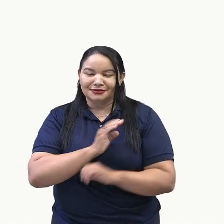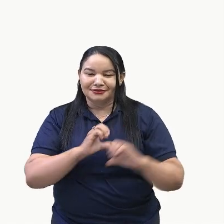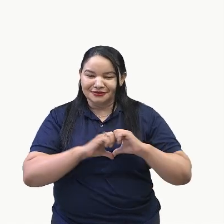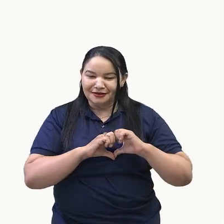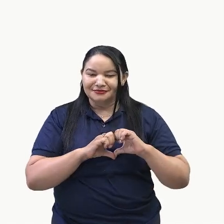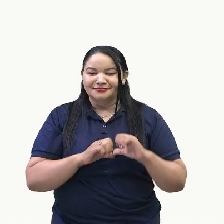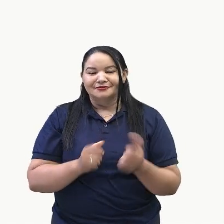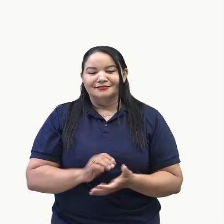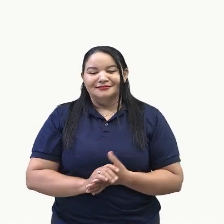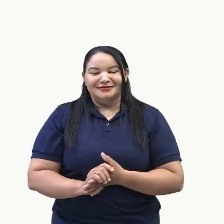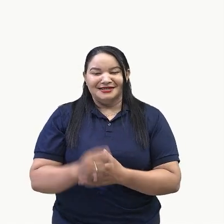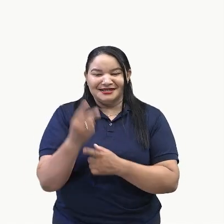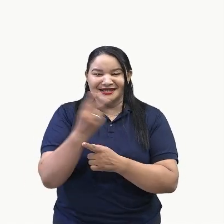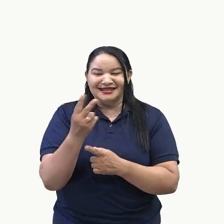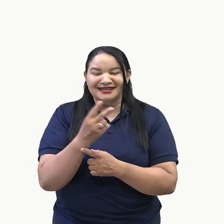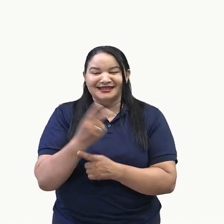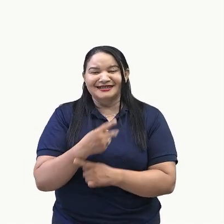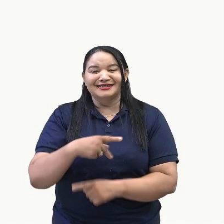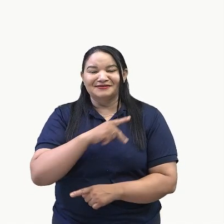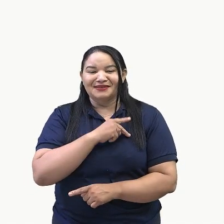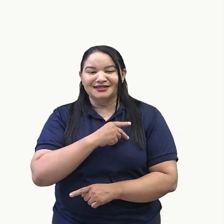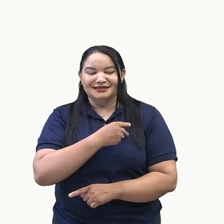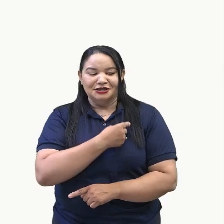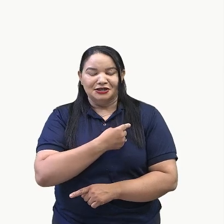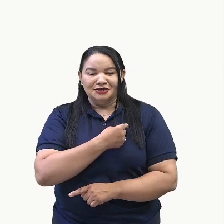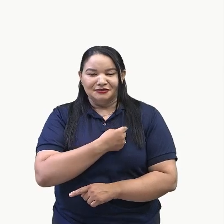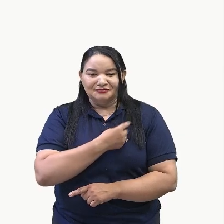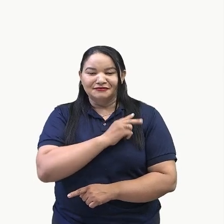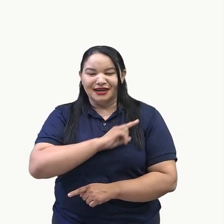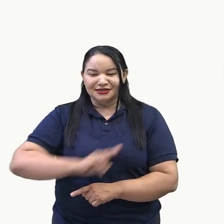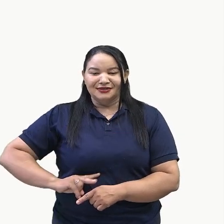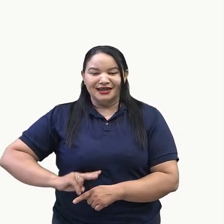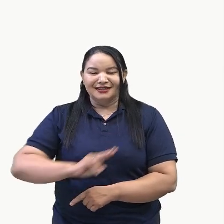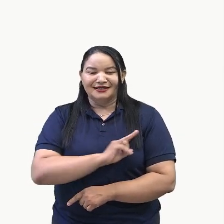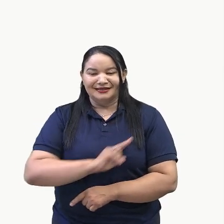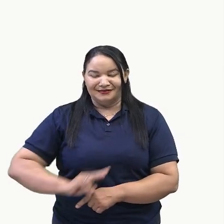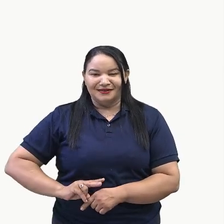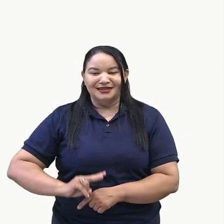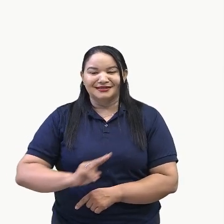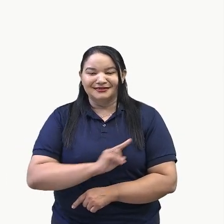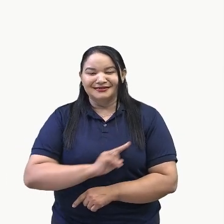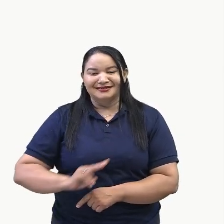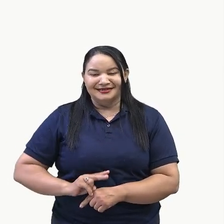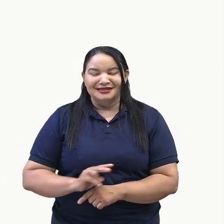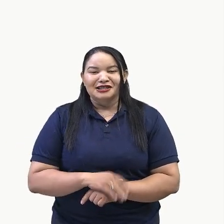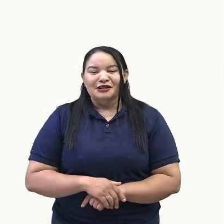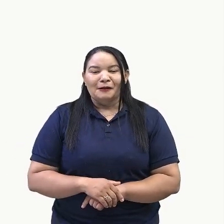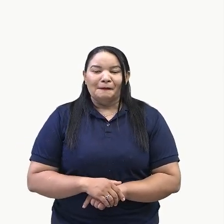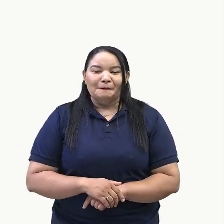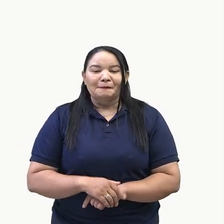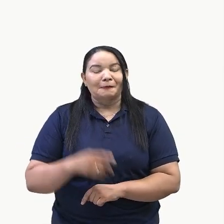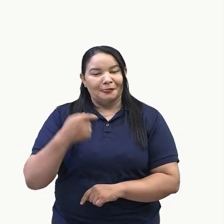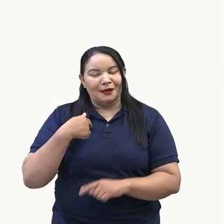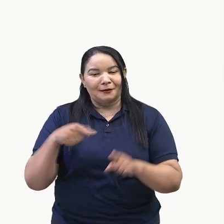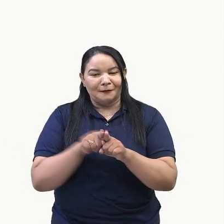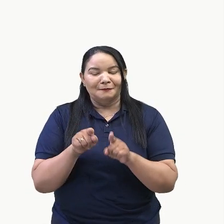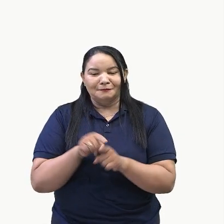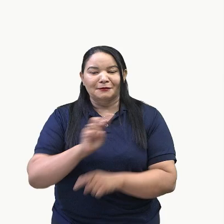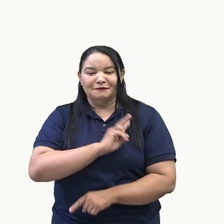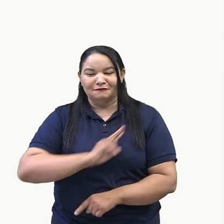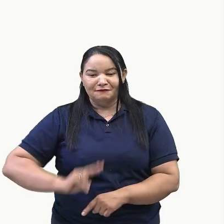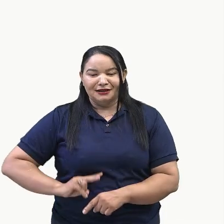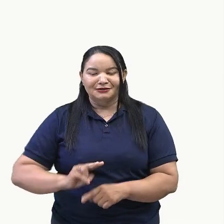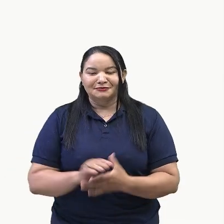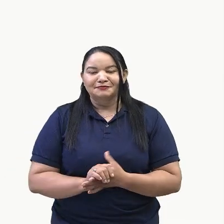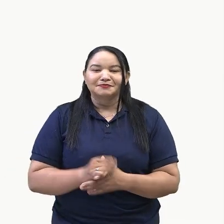o Vasco, sempre em segundo, né, gente? Inclusive, eu sou vascaíno, tá? Só para deixar claro aqui. Foi o segundo mais votado ali